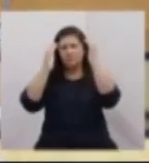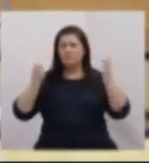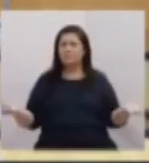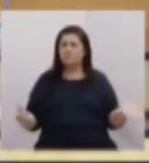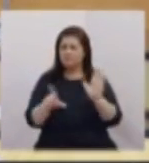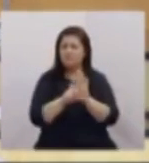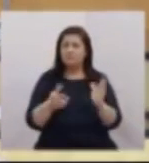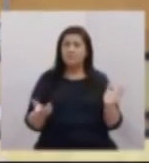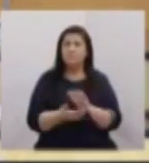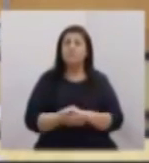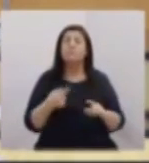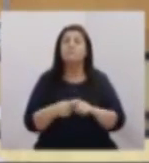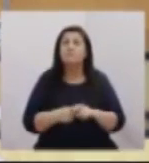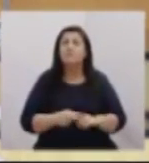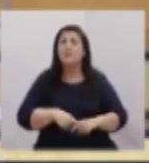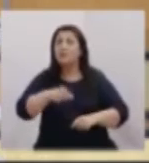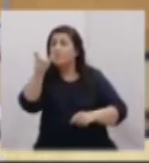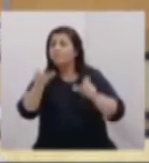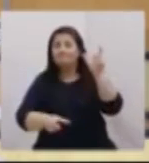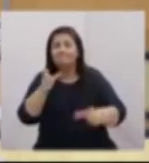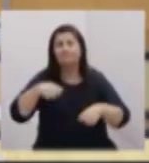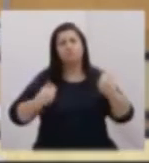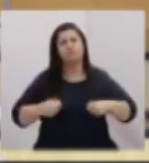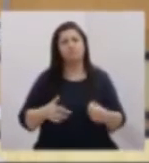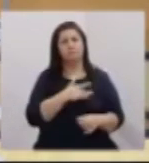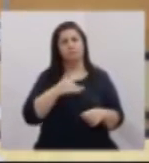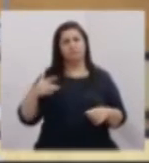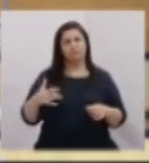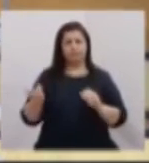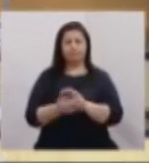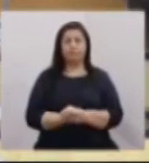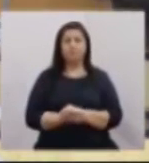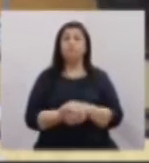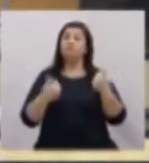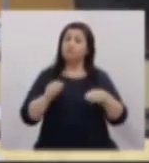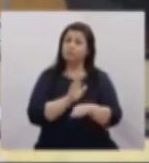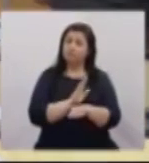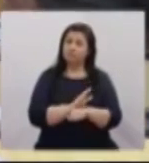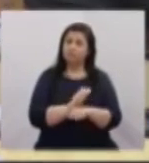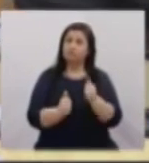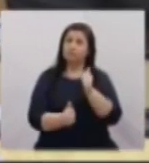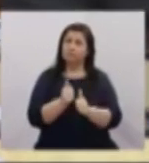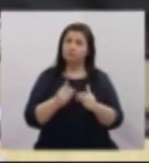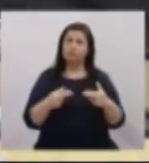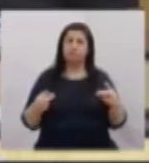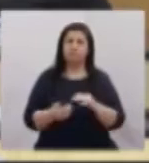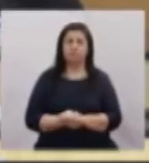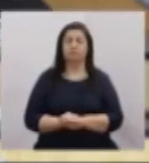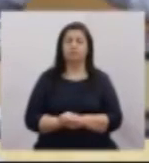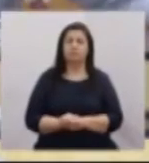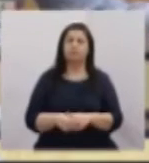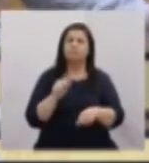porque são pessoas que precisam de saúde, pessoas que precisam na área do esporte, pessoas que estão aí no